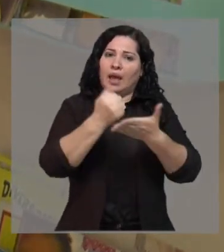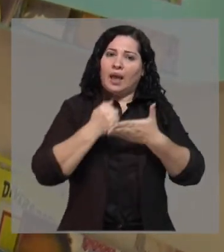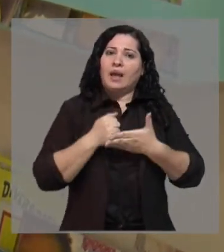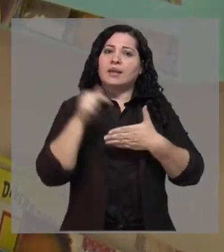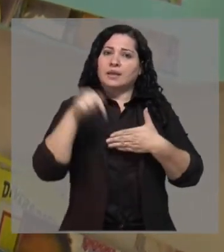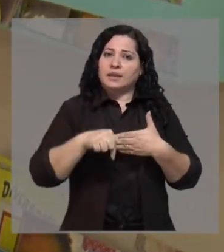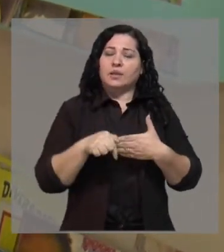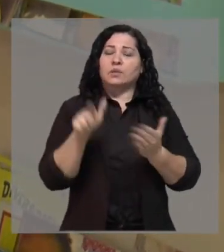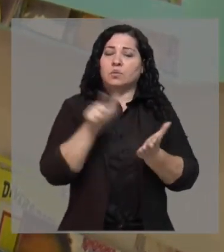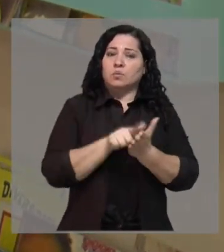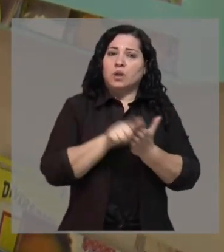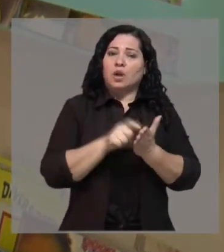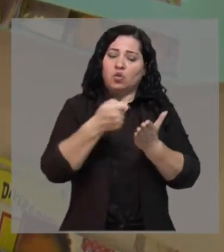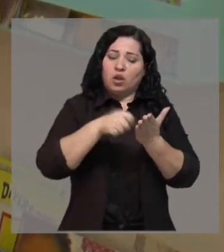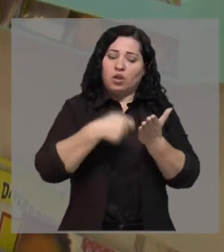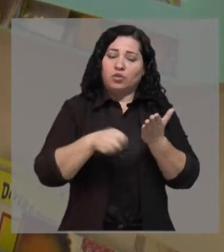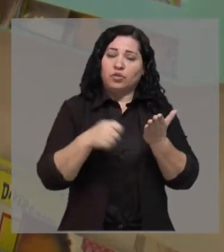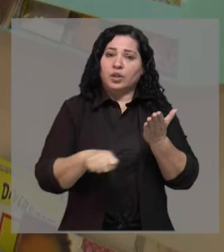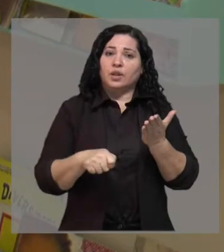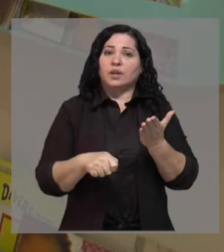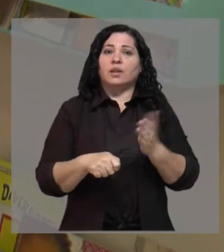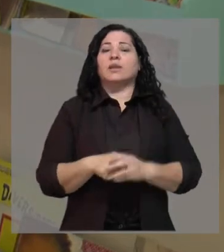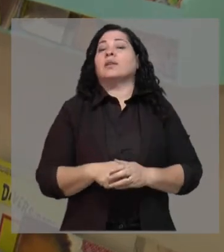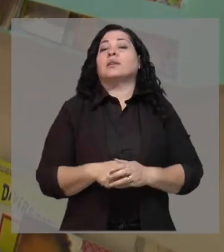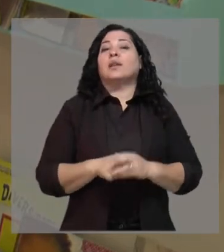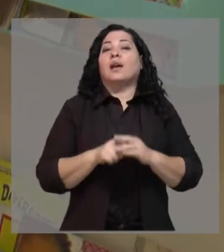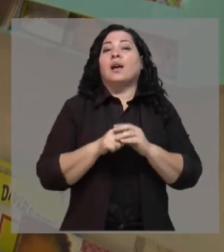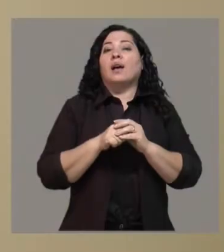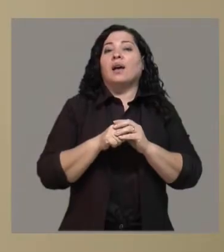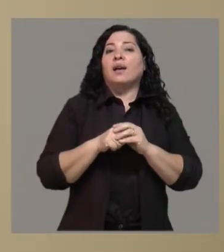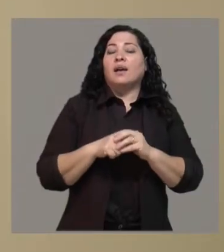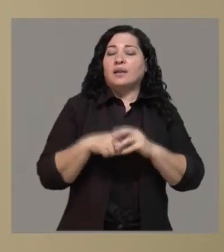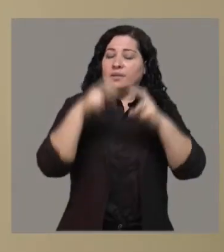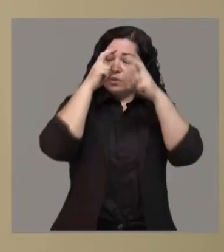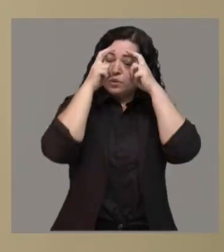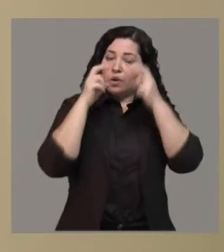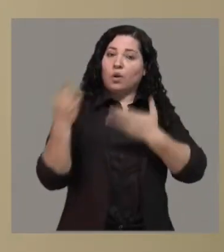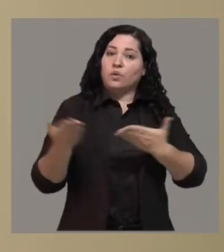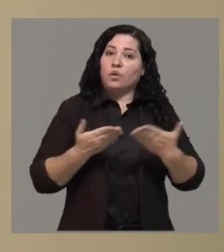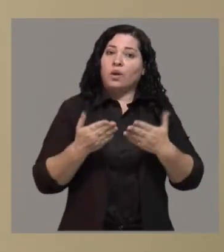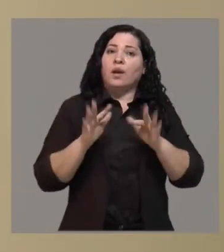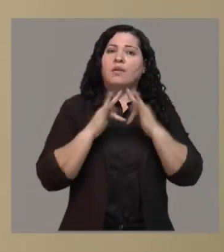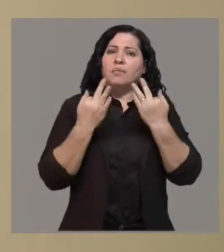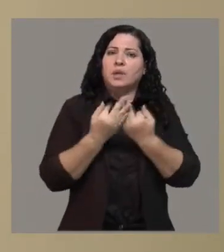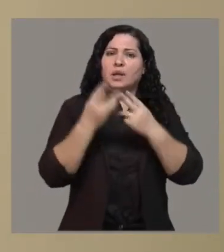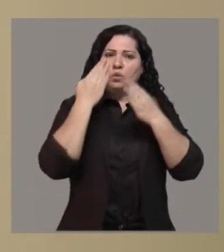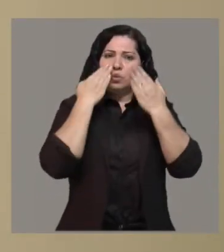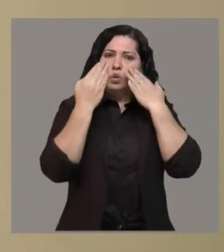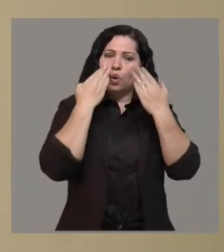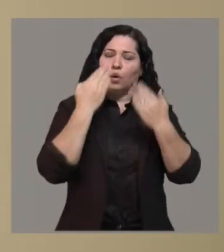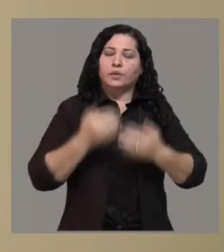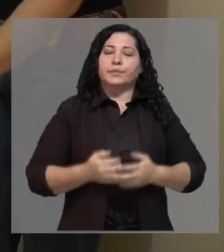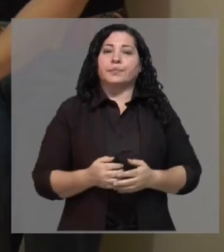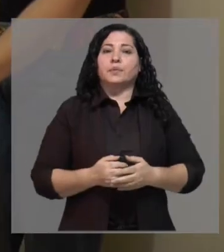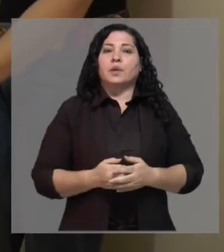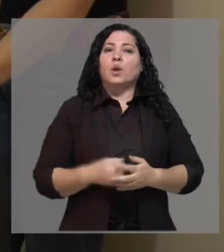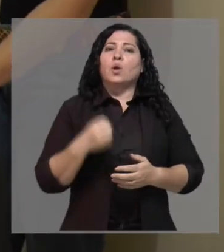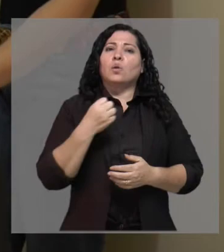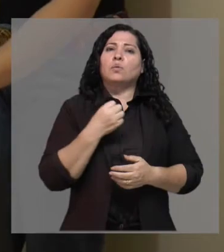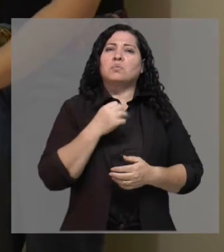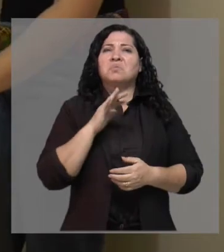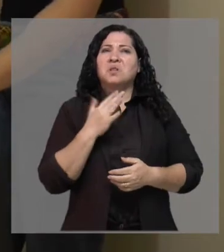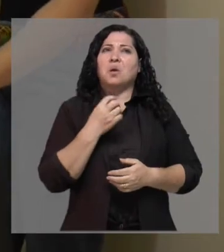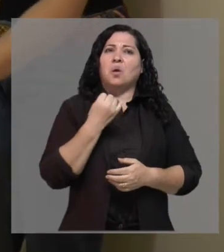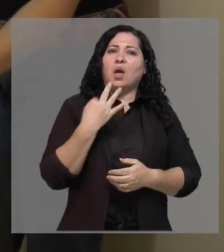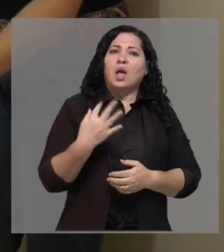encaminhamento até nós e a gente já agenda o atendimento com a família. E aí ela vai passar pelo atendimento com as psicólogas que a gente tem hoje aqui.